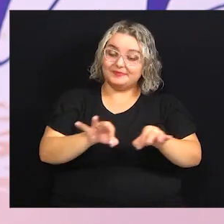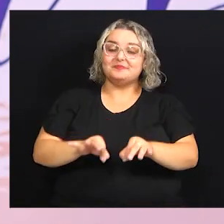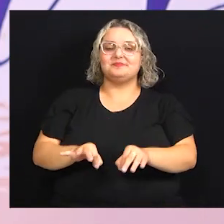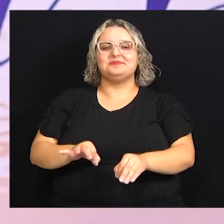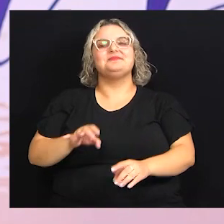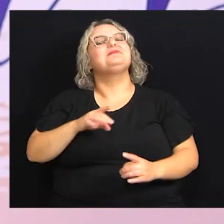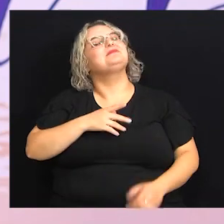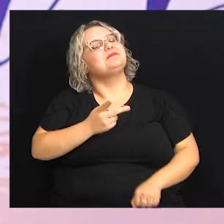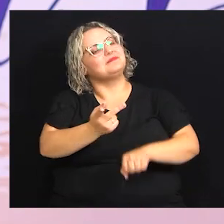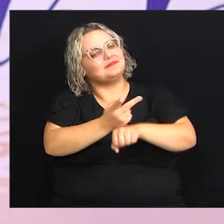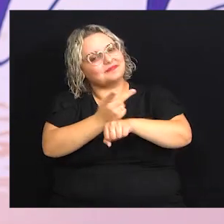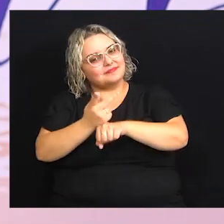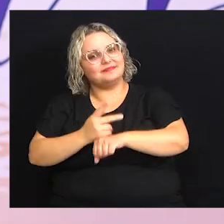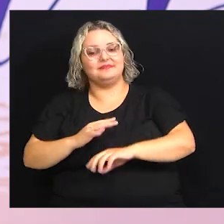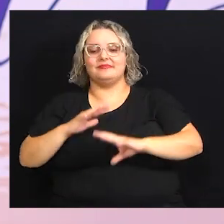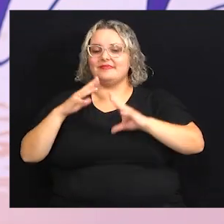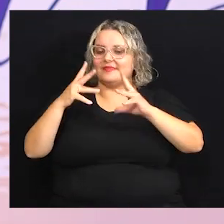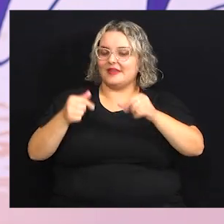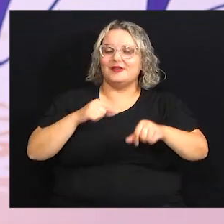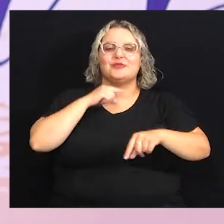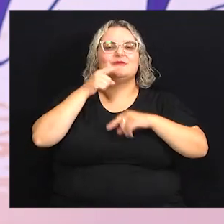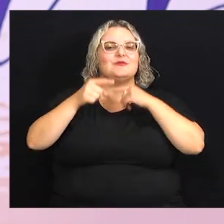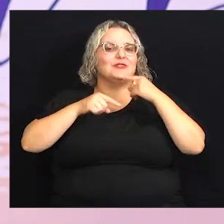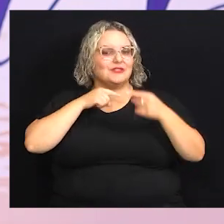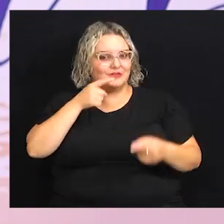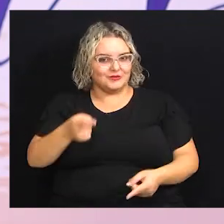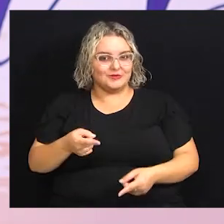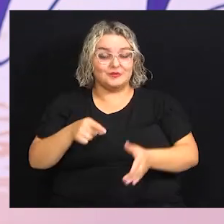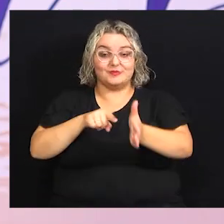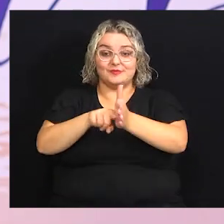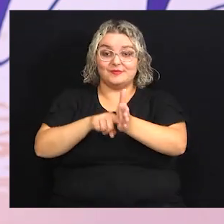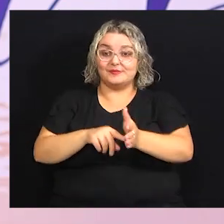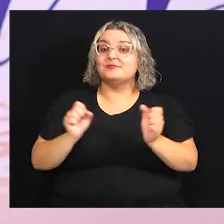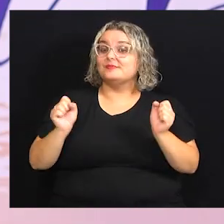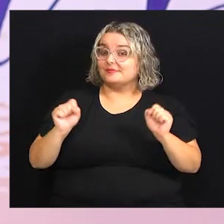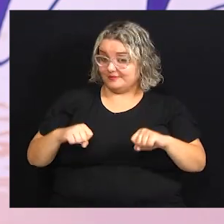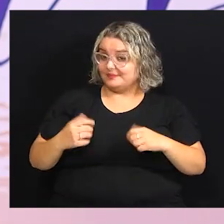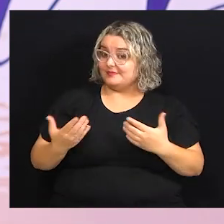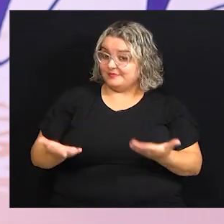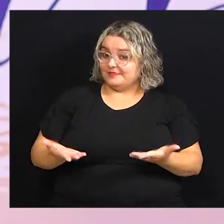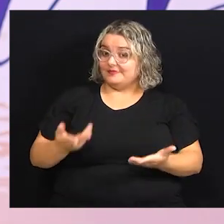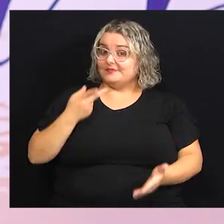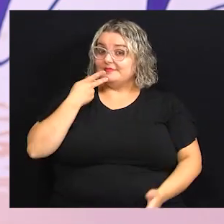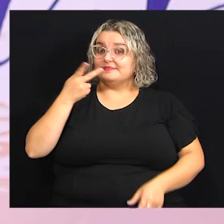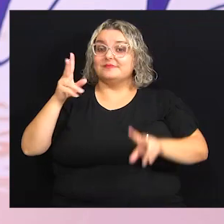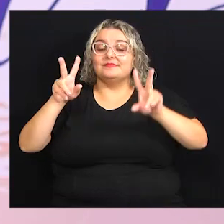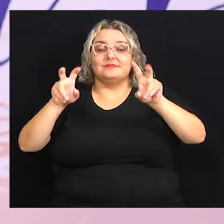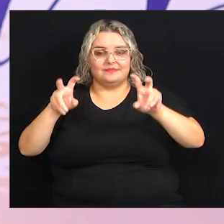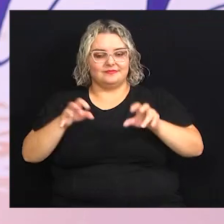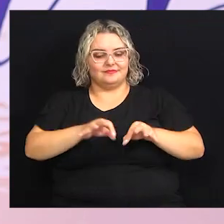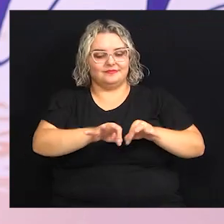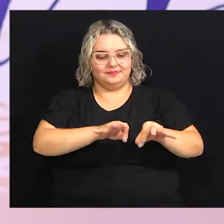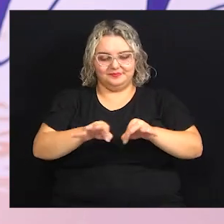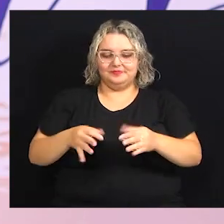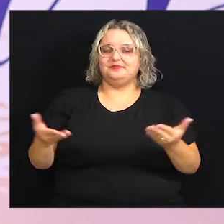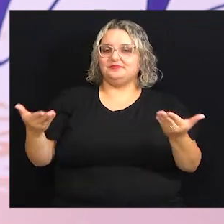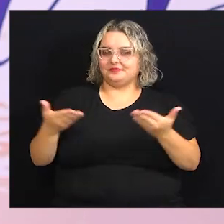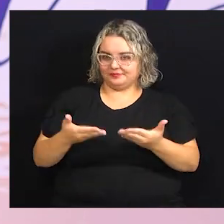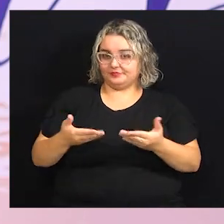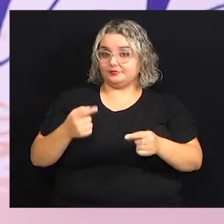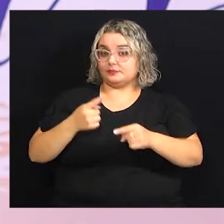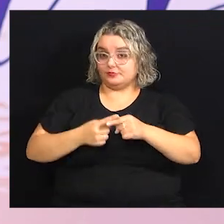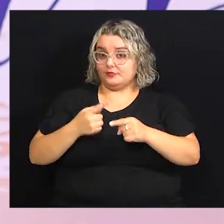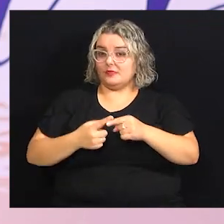produção vai atrás para tirar toda a sua dúvida. Agora sim, vou te contar qual é o tema do programa de